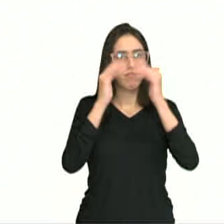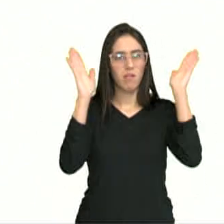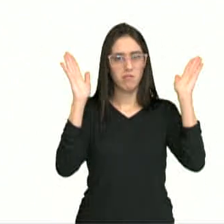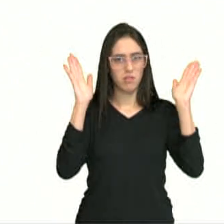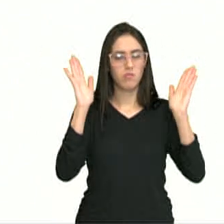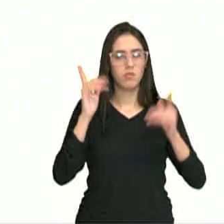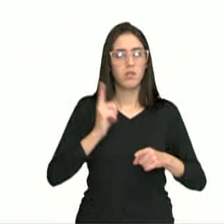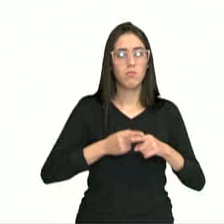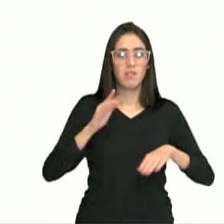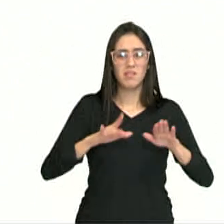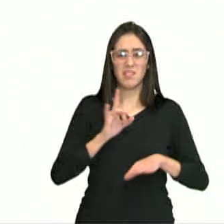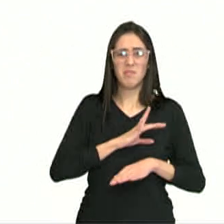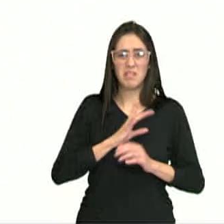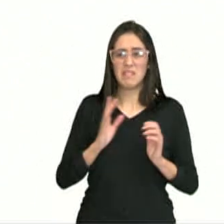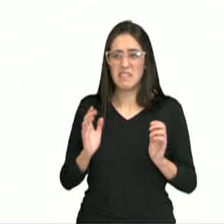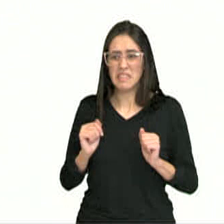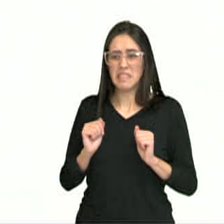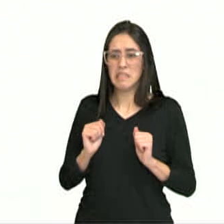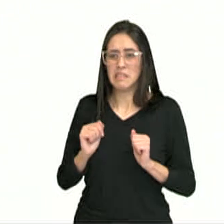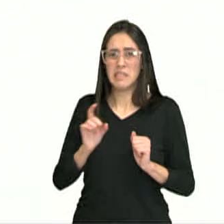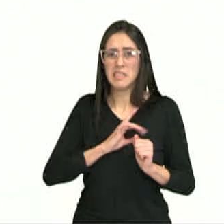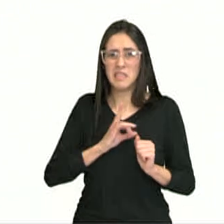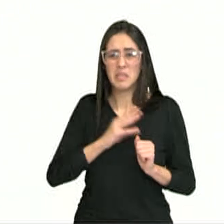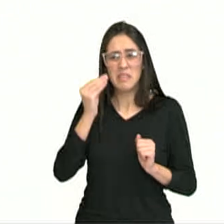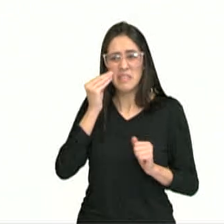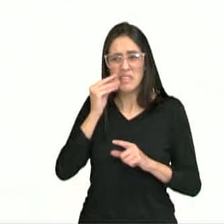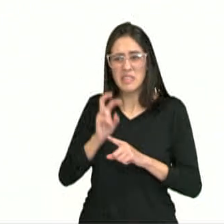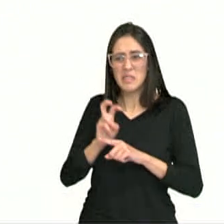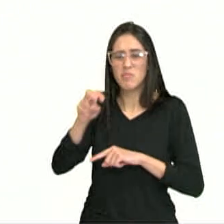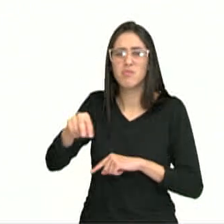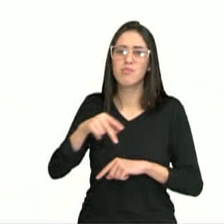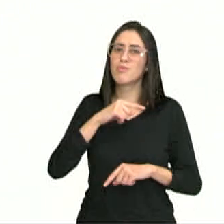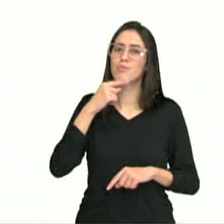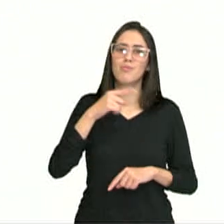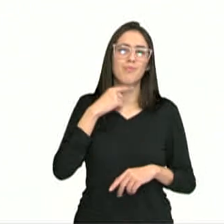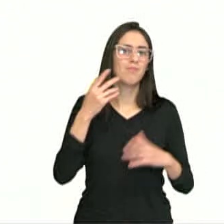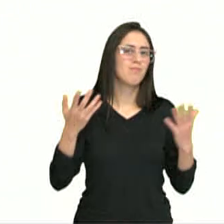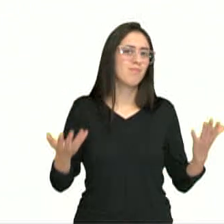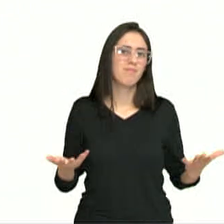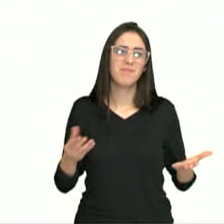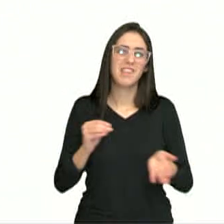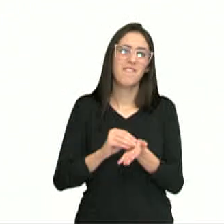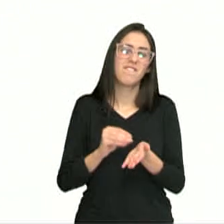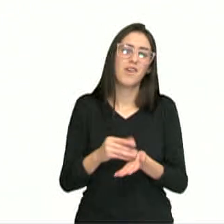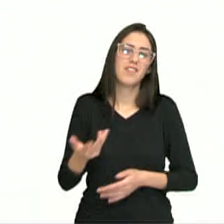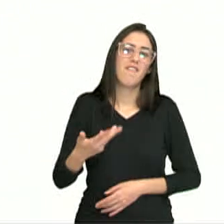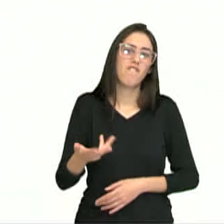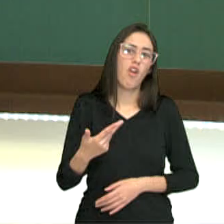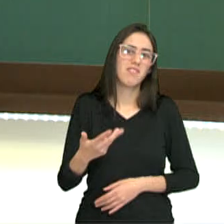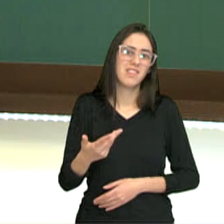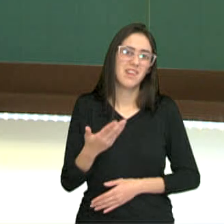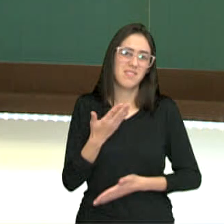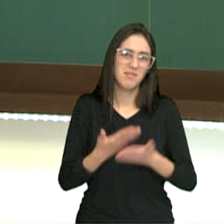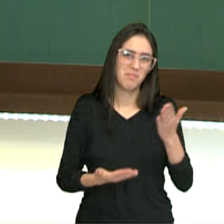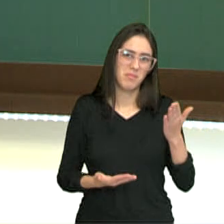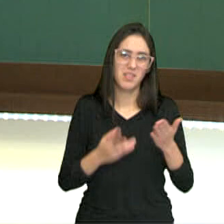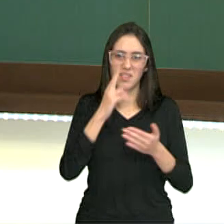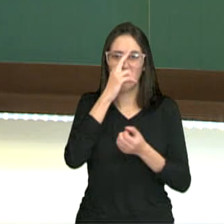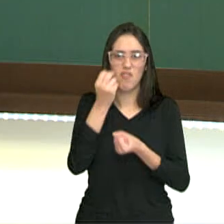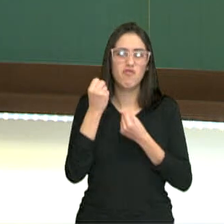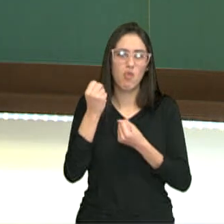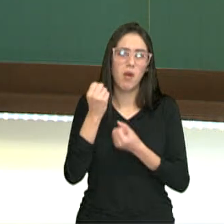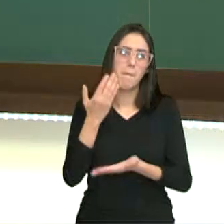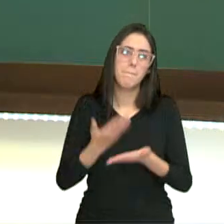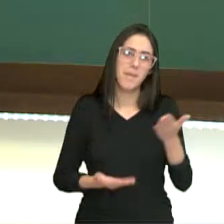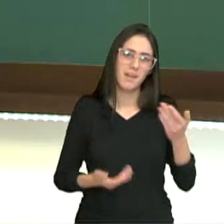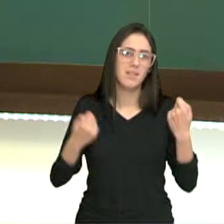Porque às vezes eu hesito e mesmo assim eu tento transpor aquele obstáculo e naquele momento eu não vou conseguir, porque eu perdi toda a questão de força,